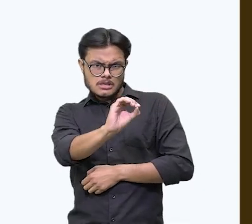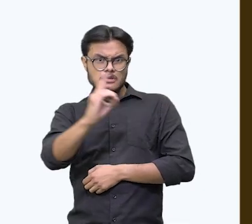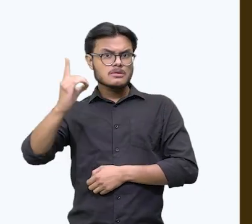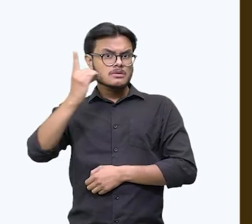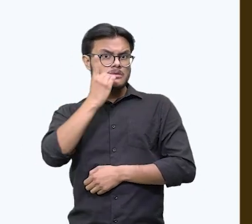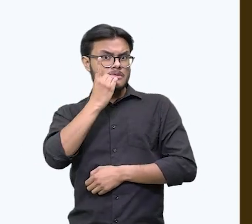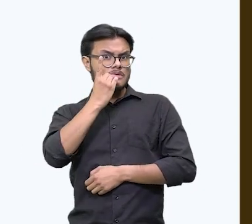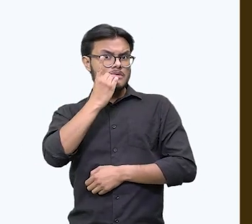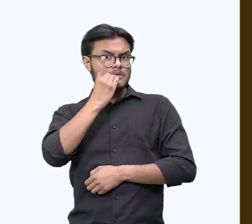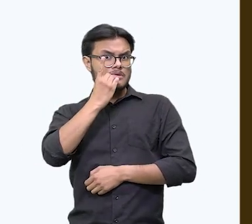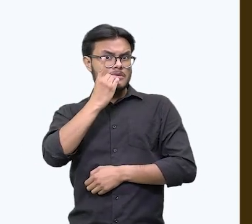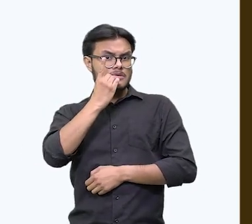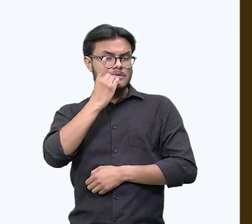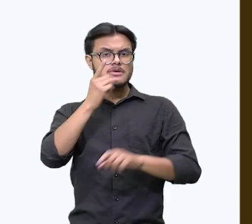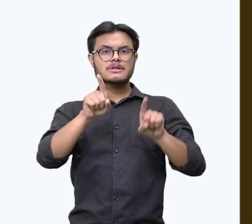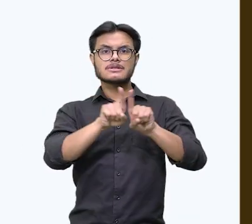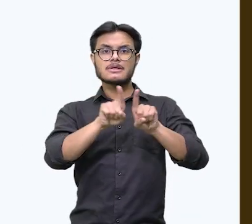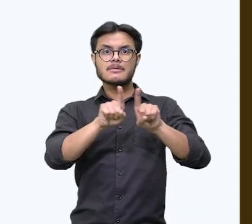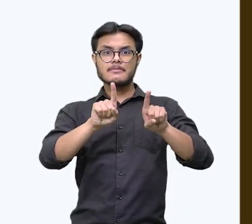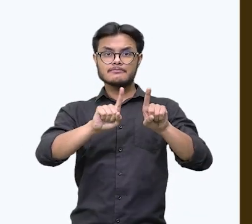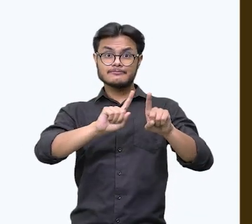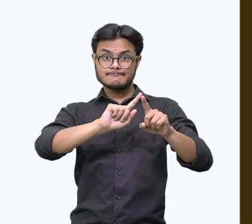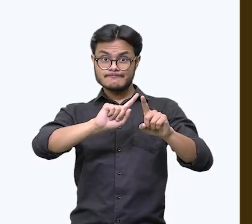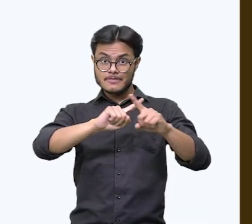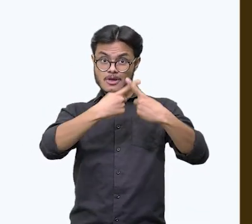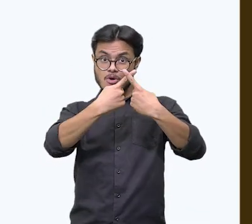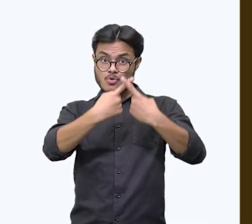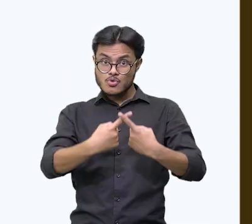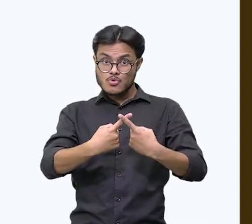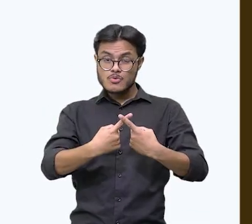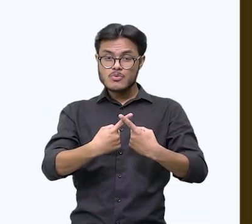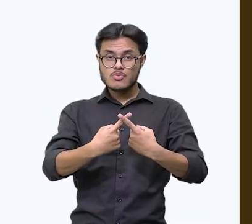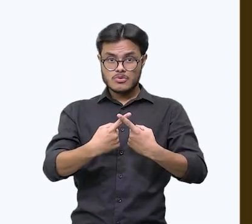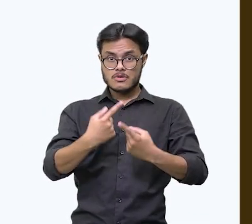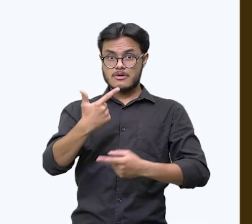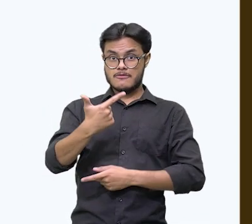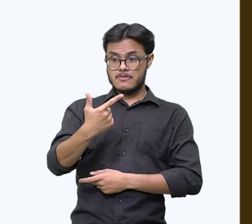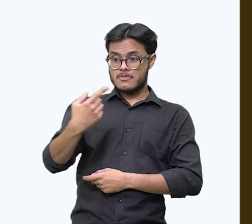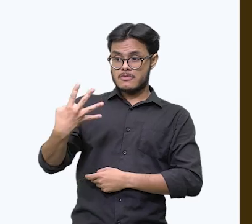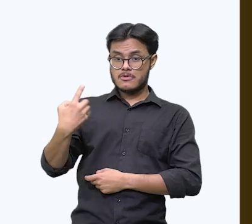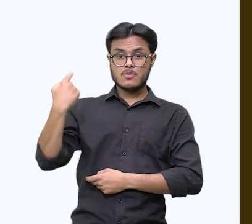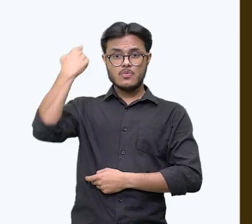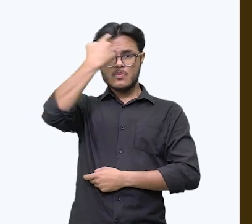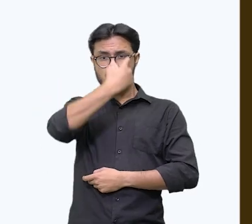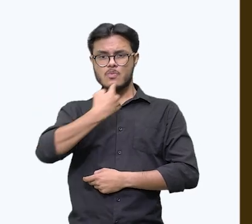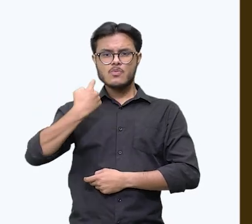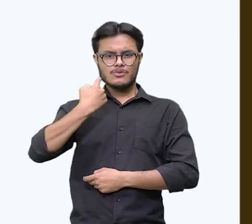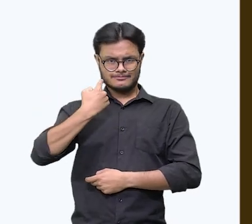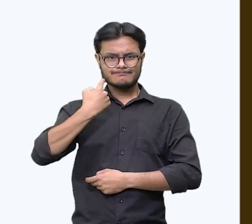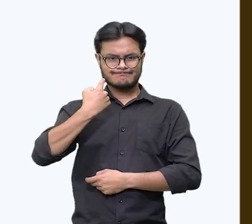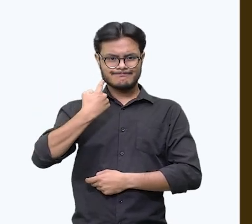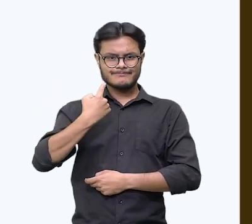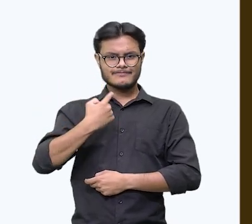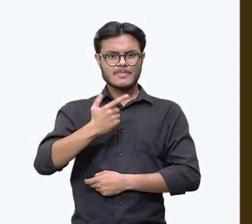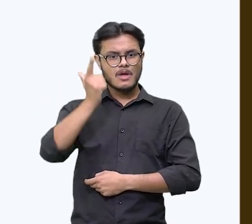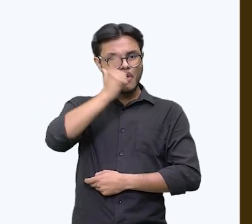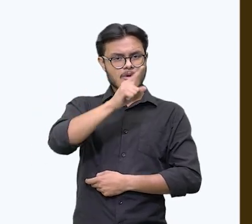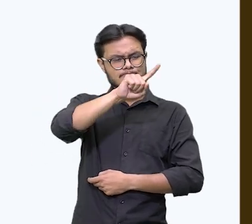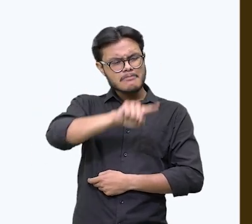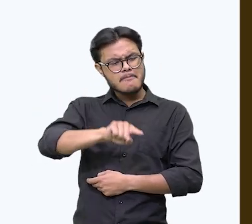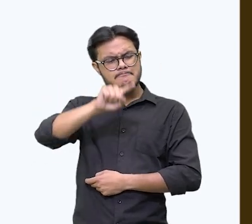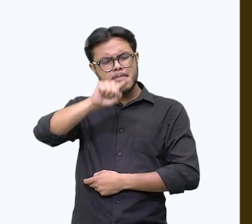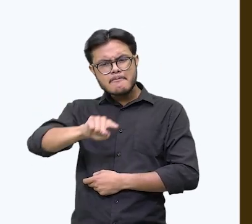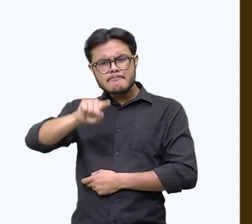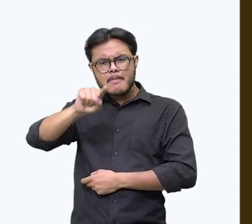e multiplicar por 24 horas para a nossa unidade de tempo ficar em horas. Assim, a unidade de horas vai cancelar com a unidade de horas, sobrando somente